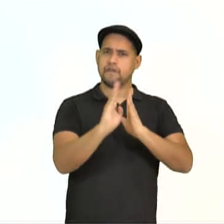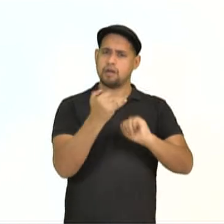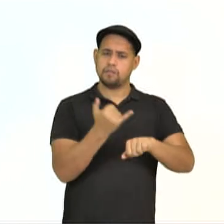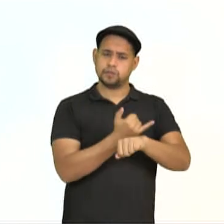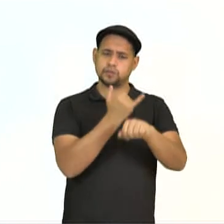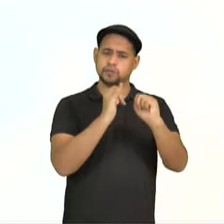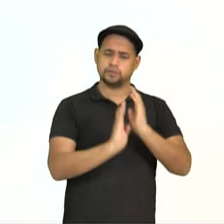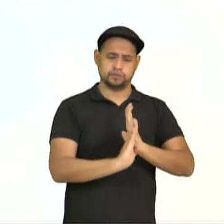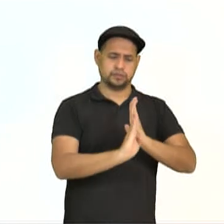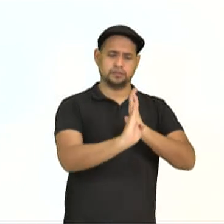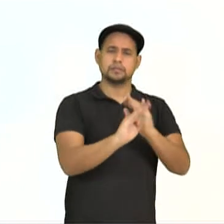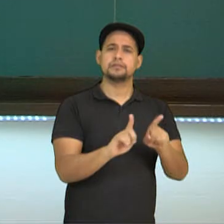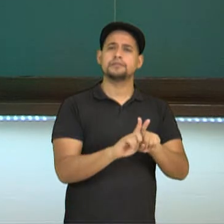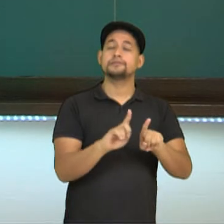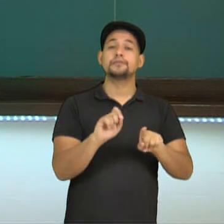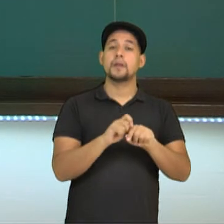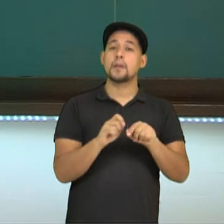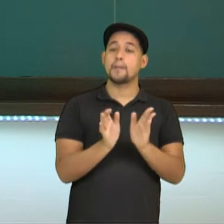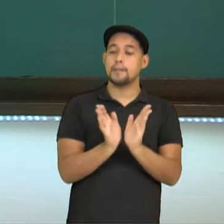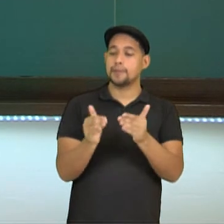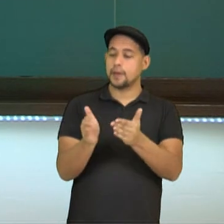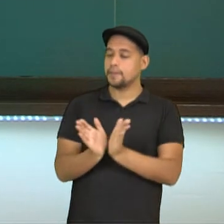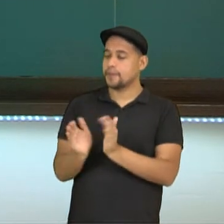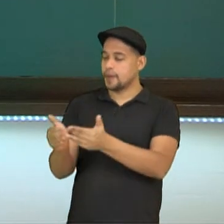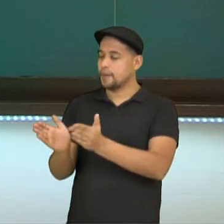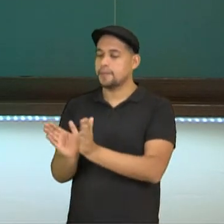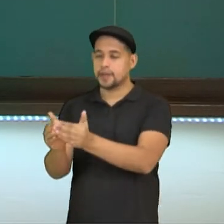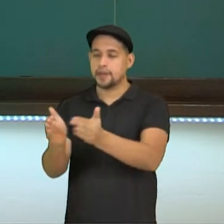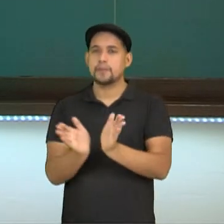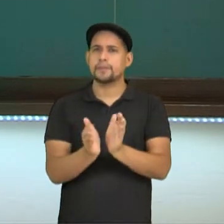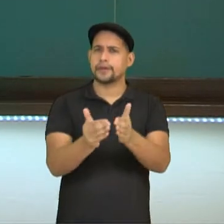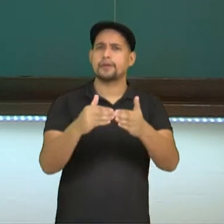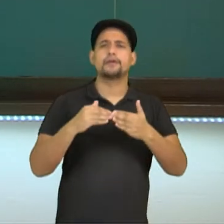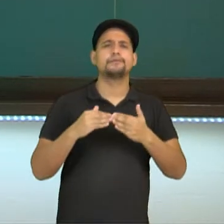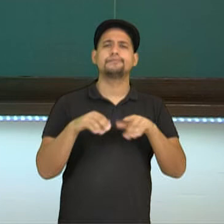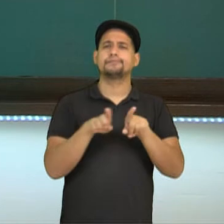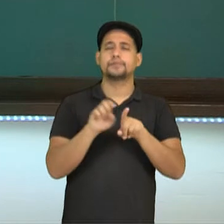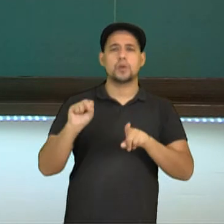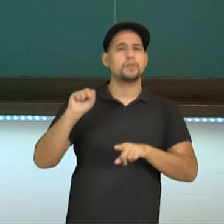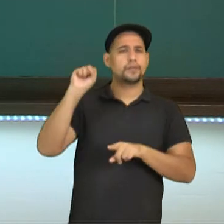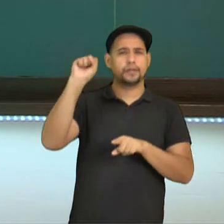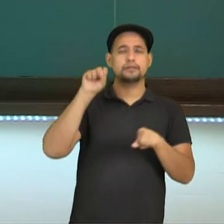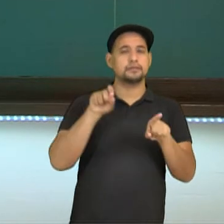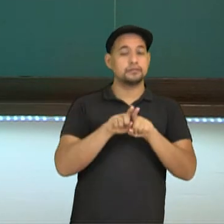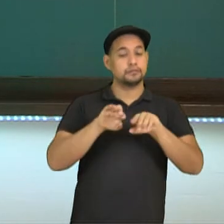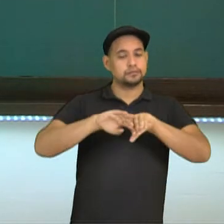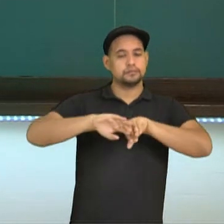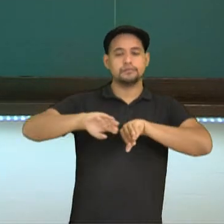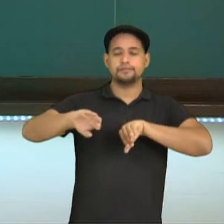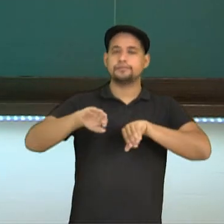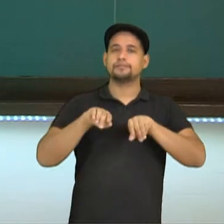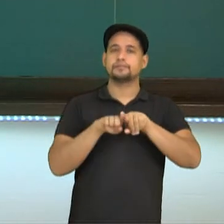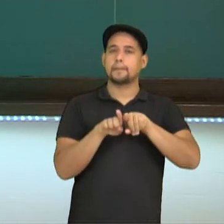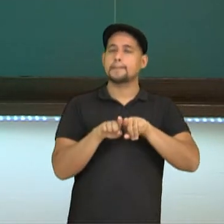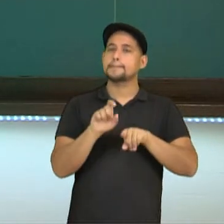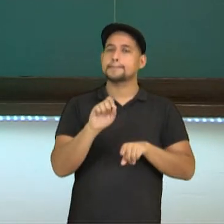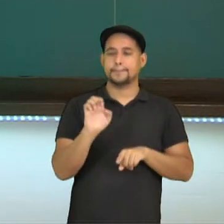ficou conhecido, o bloco de países comunistas da Europa Ocidental, essa divisão de áreas de influência